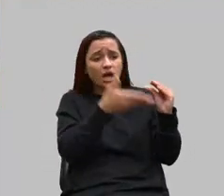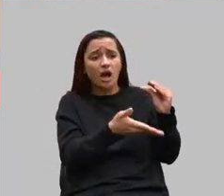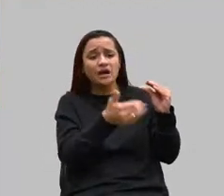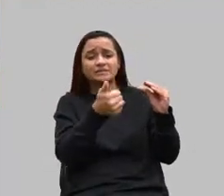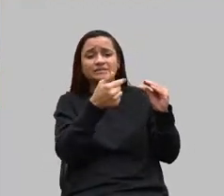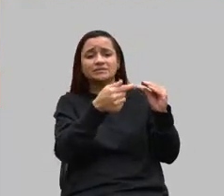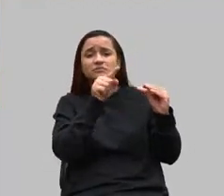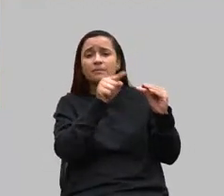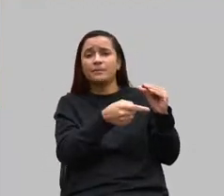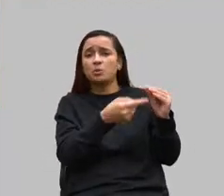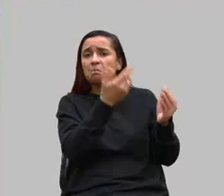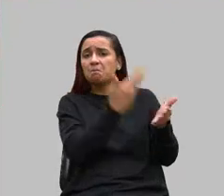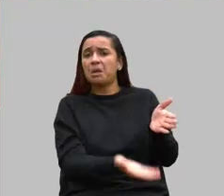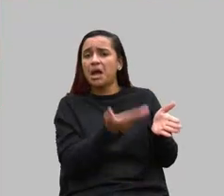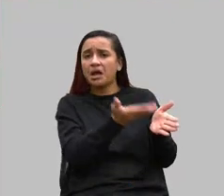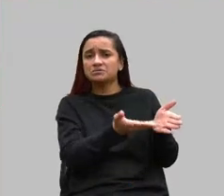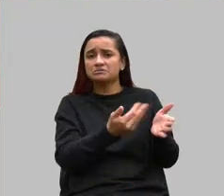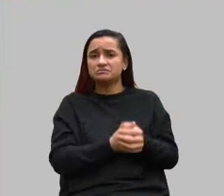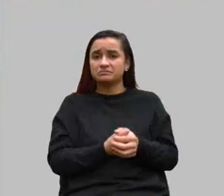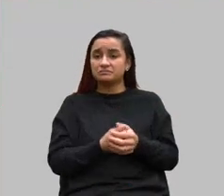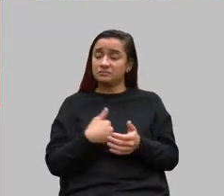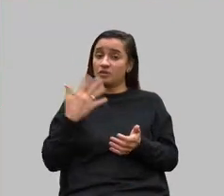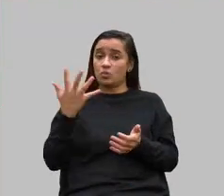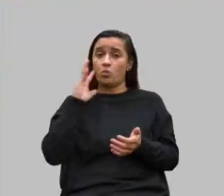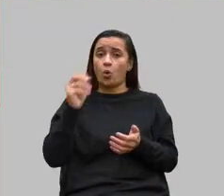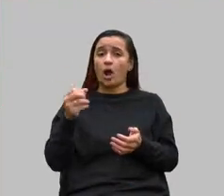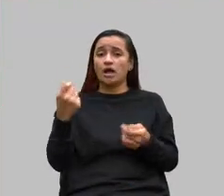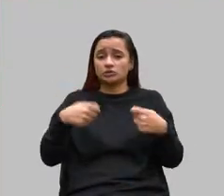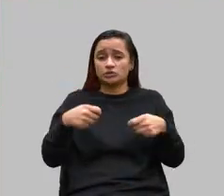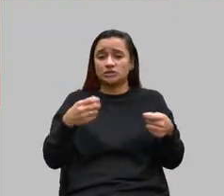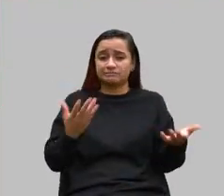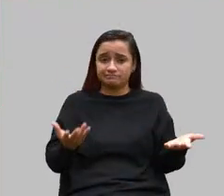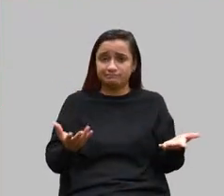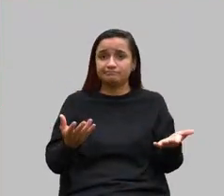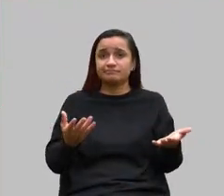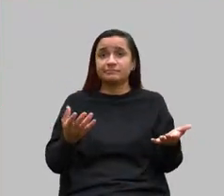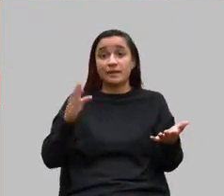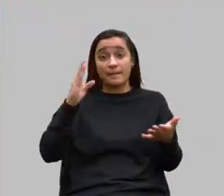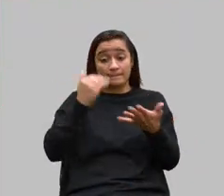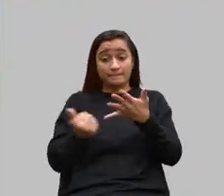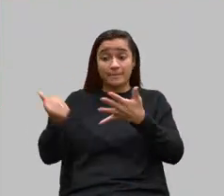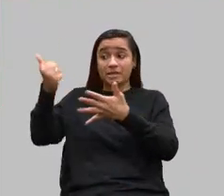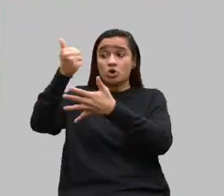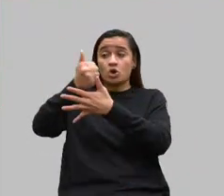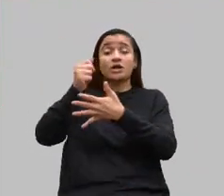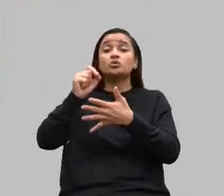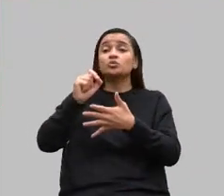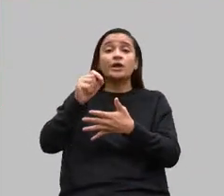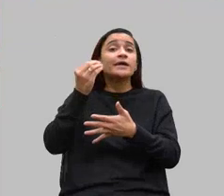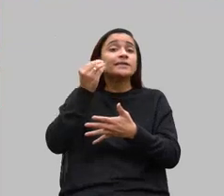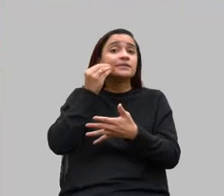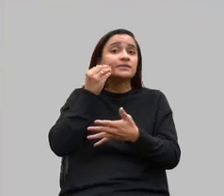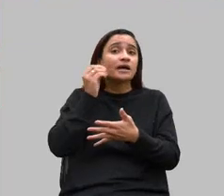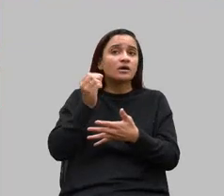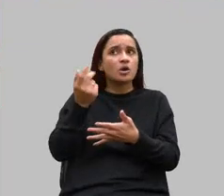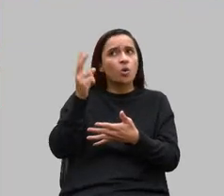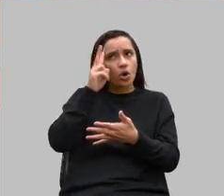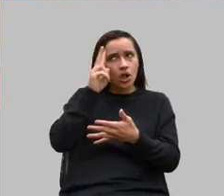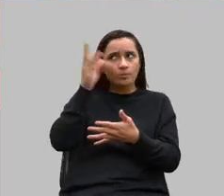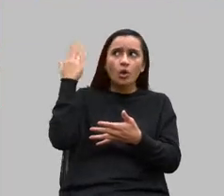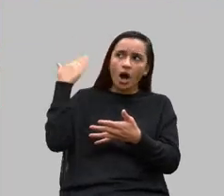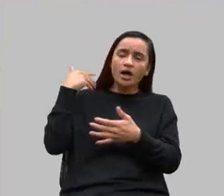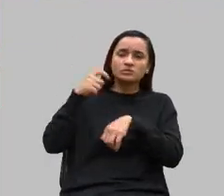prontas que lógica existiria nisso a prioridade devia ser como eu entendia naquele momento que é o ministério